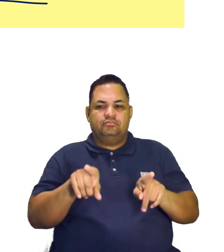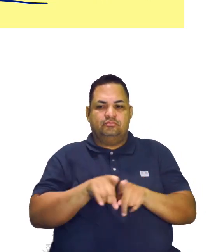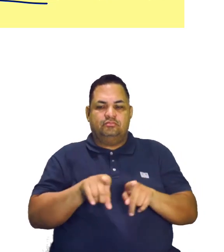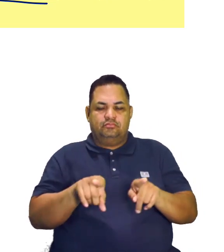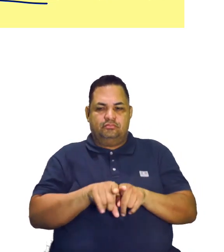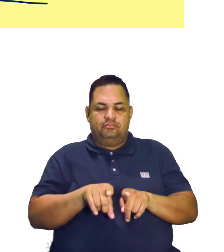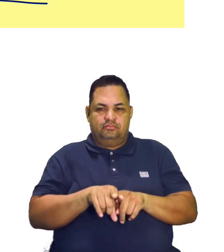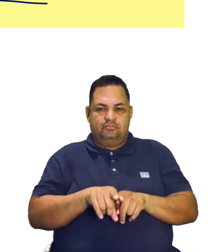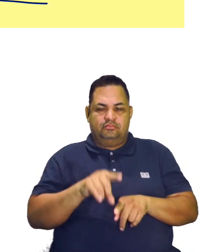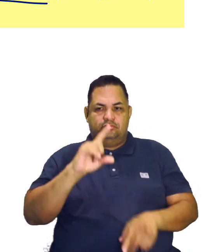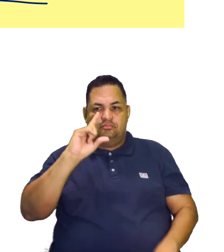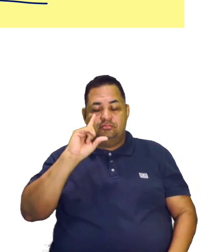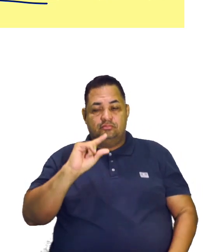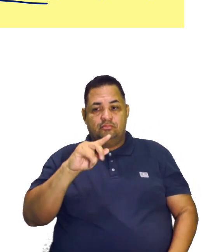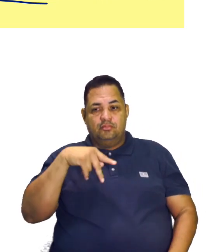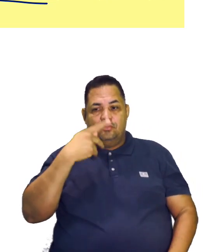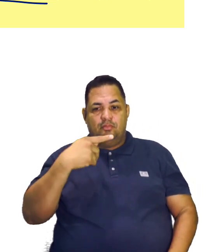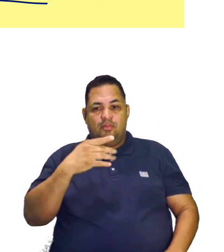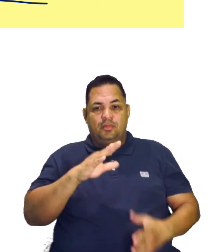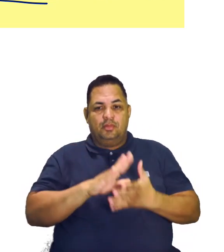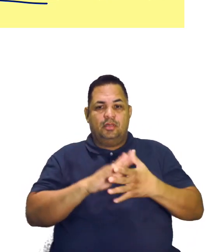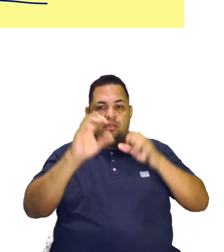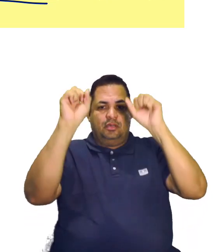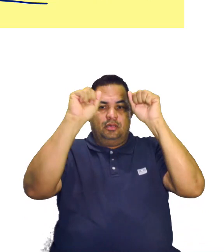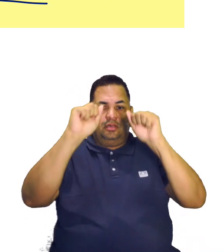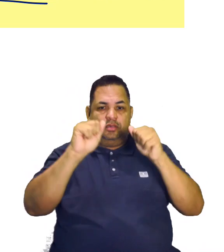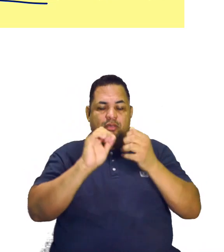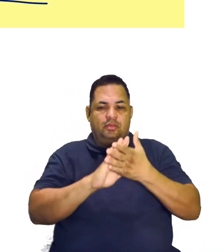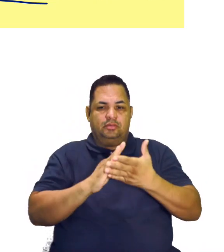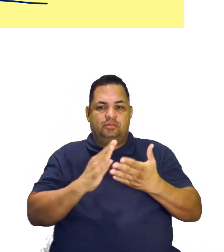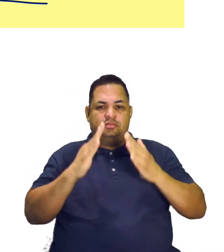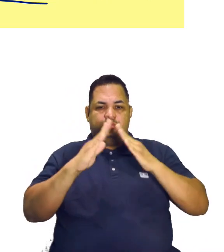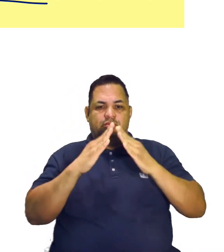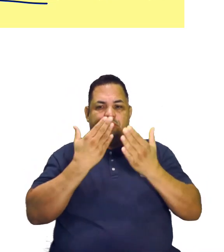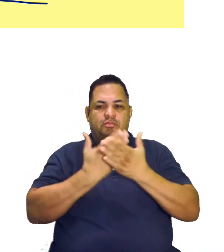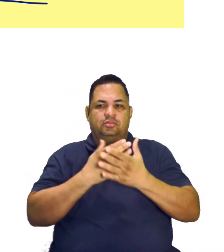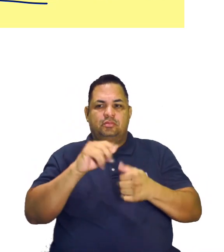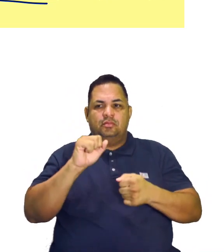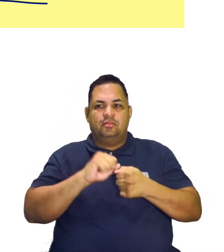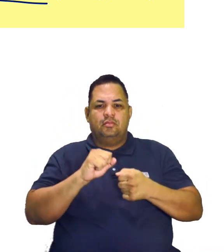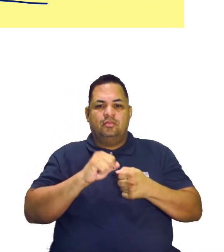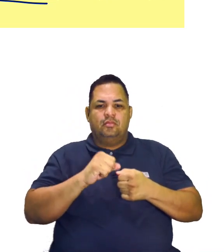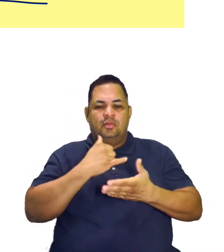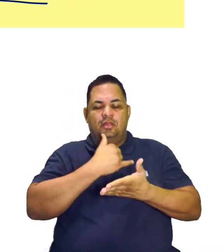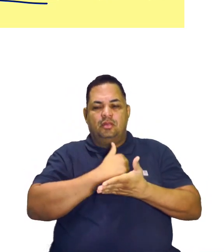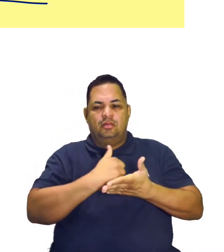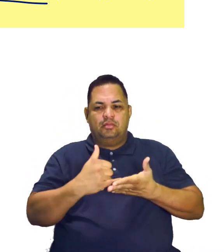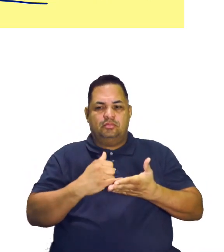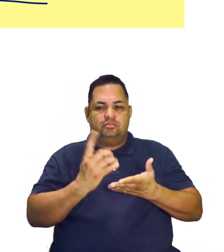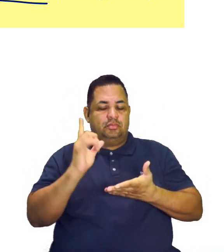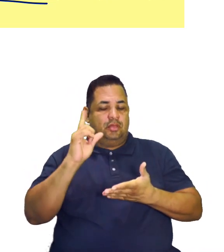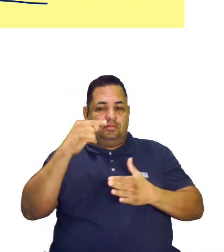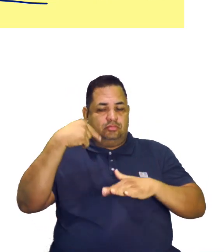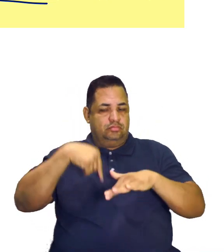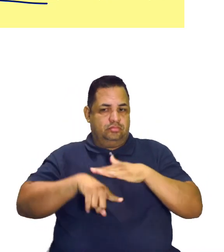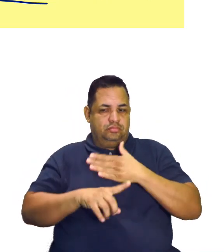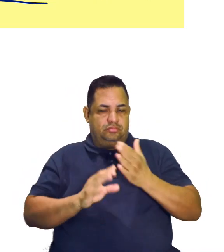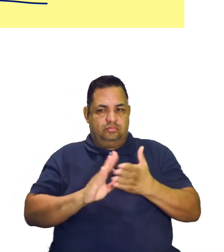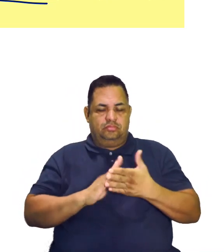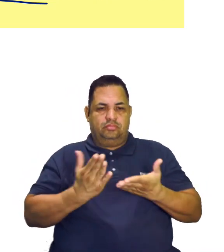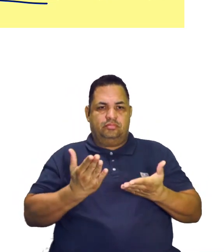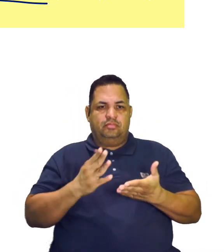também um pouco sobre as estruturas das casas, enfim. Fizemos aí uma introdução, não aprofundamos,